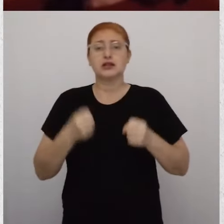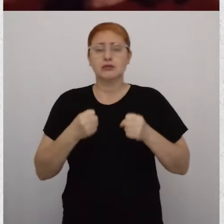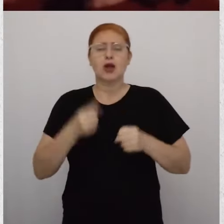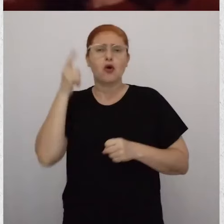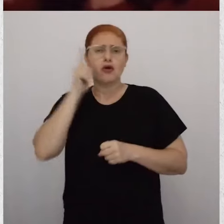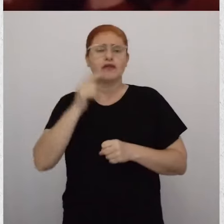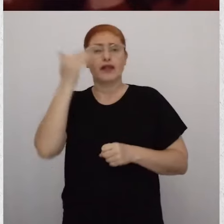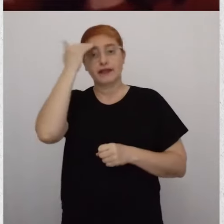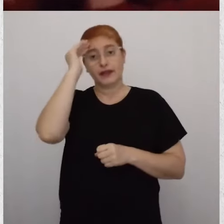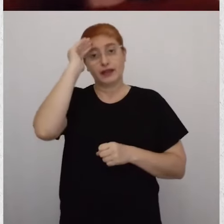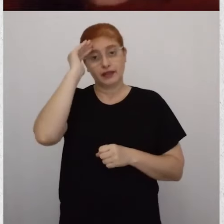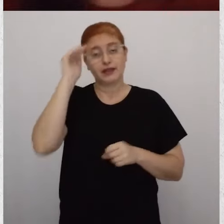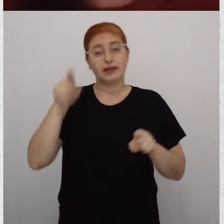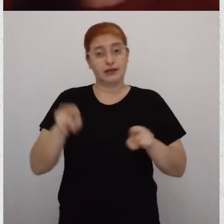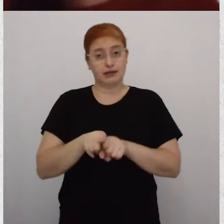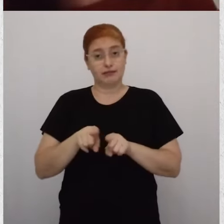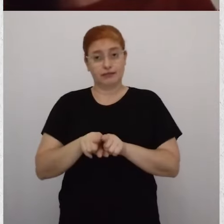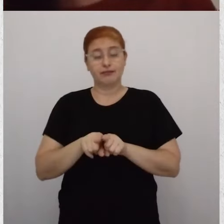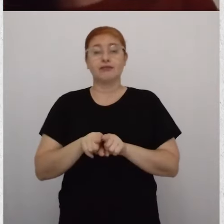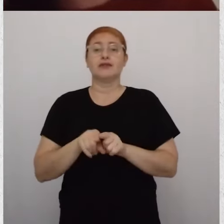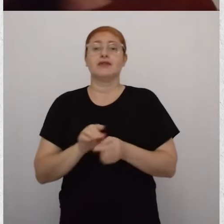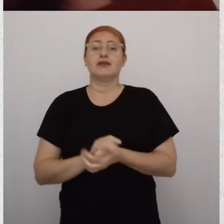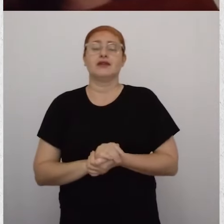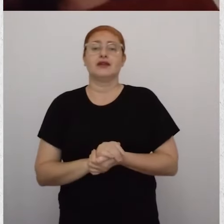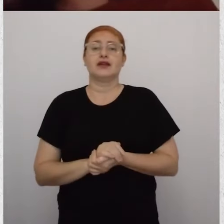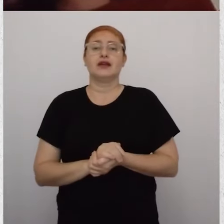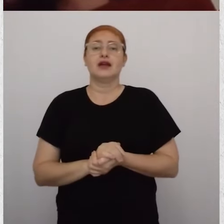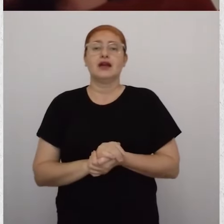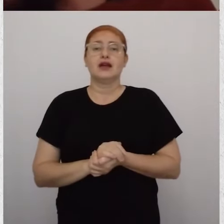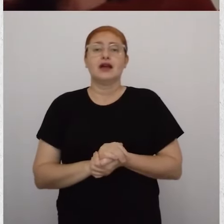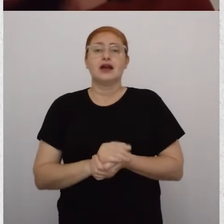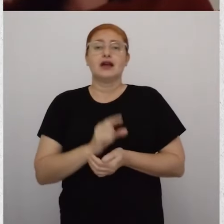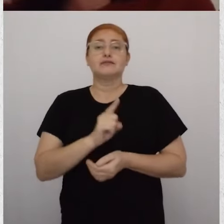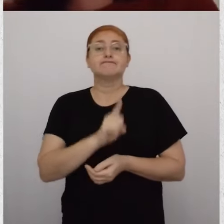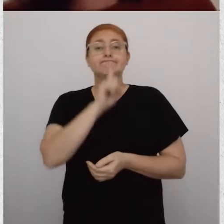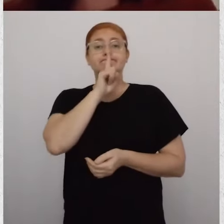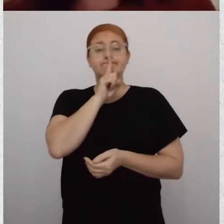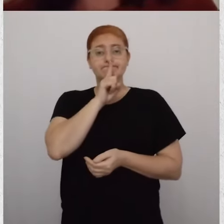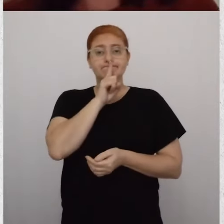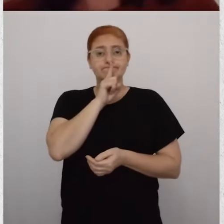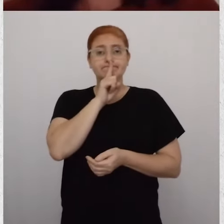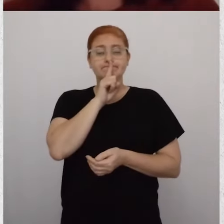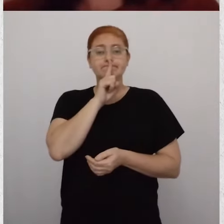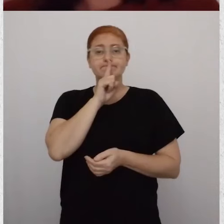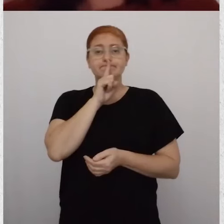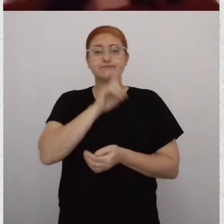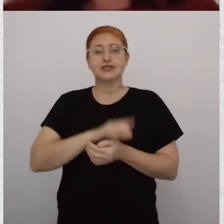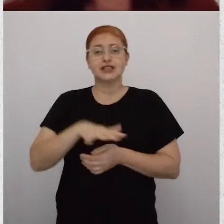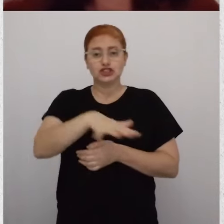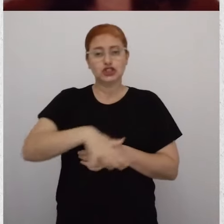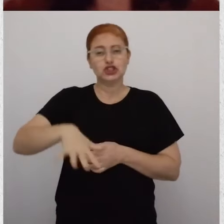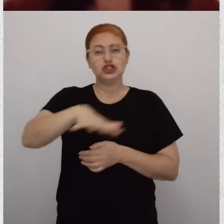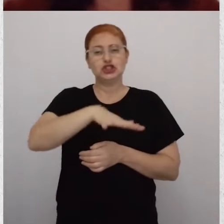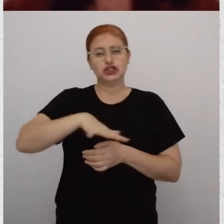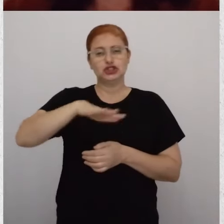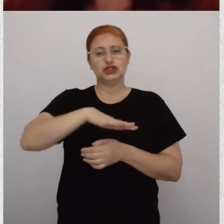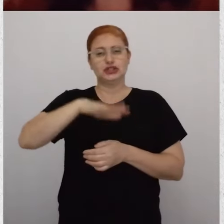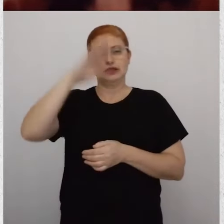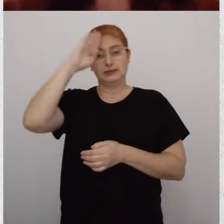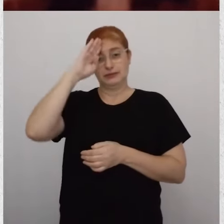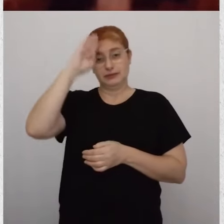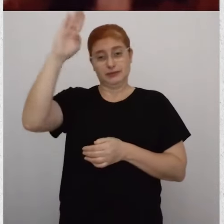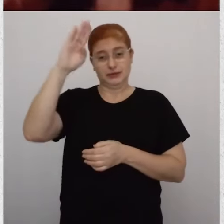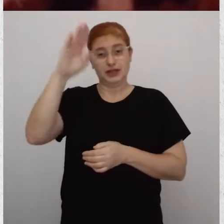entendida como uma consequência do silenciamento de setores hegemônicos desse campo da esquerda em relação à